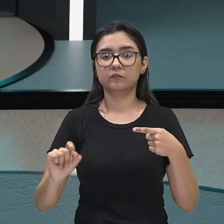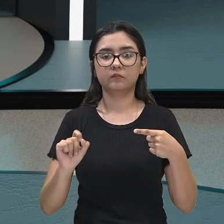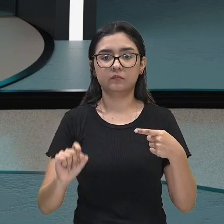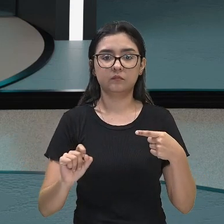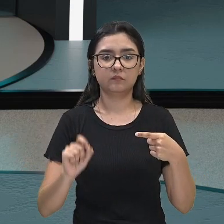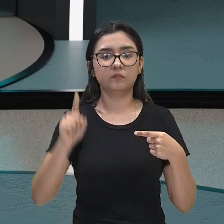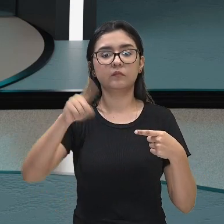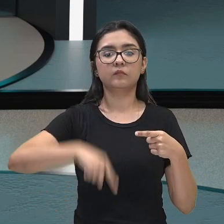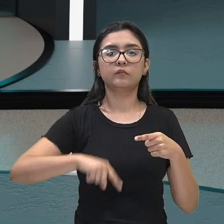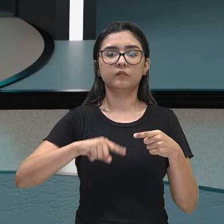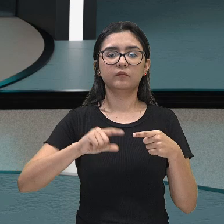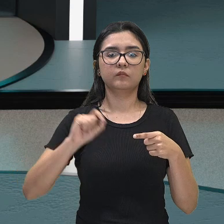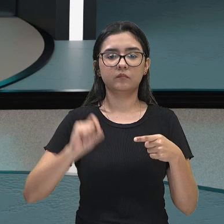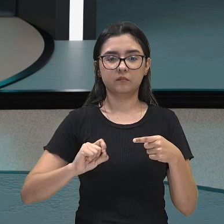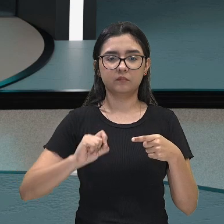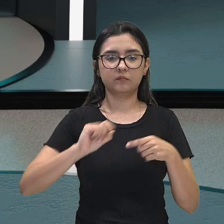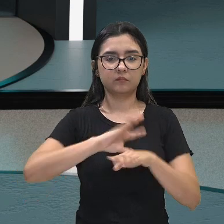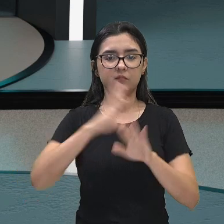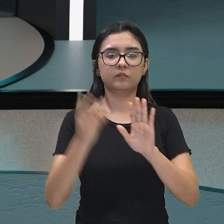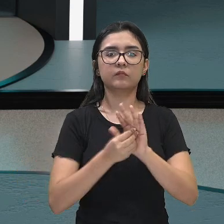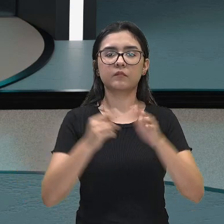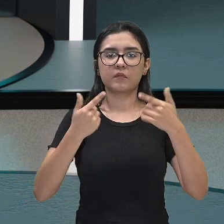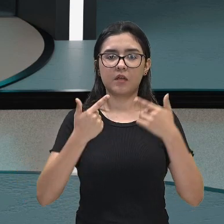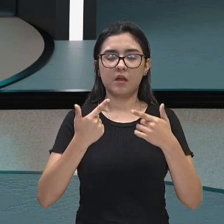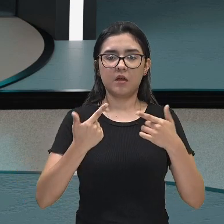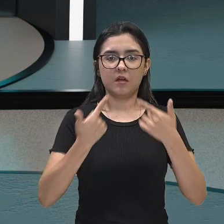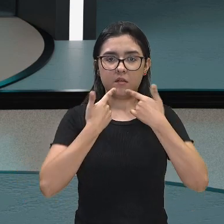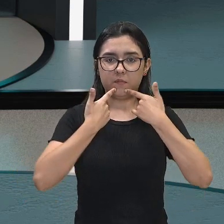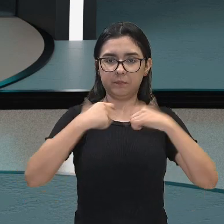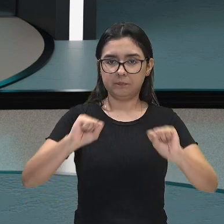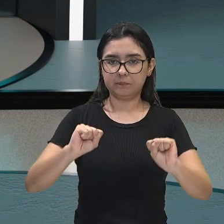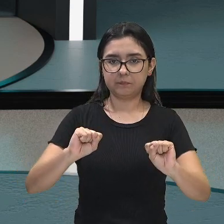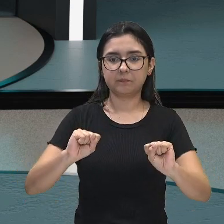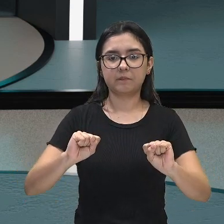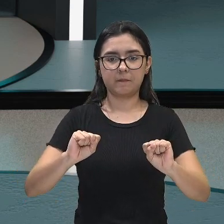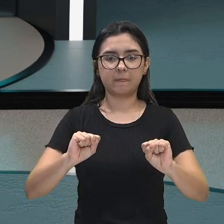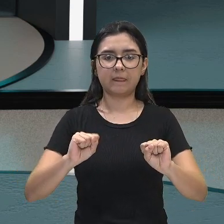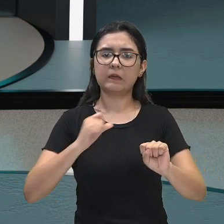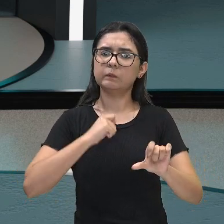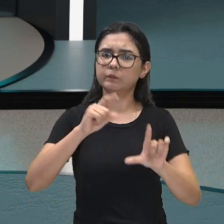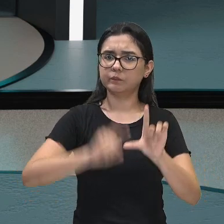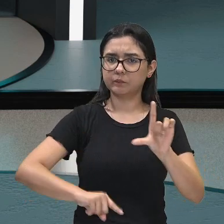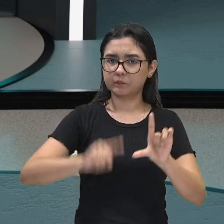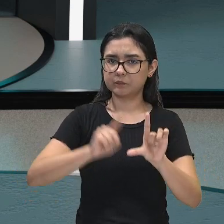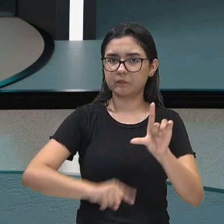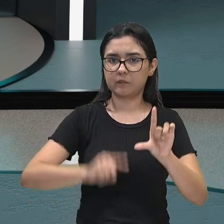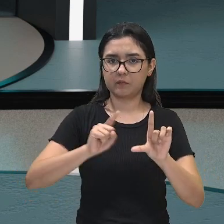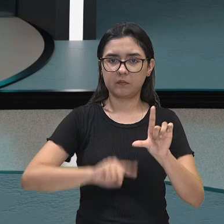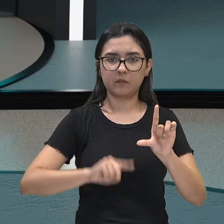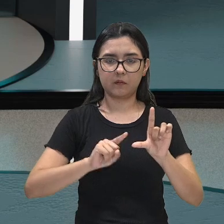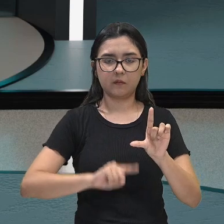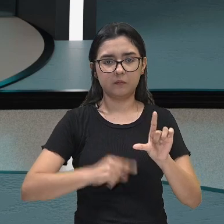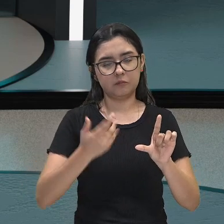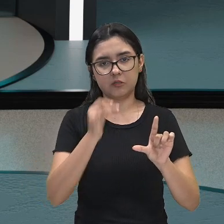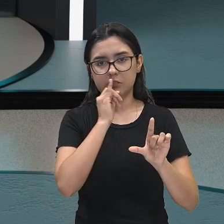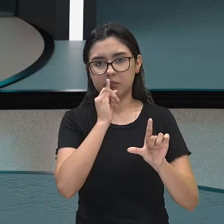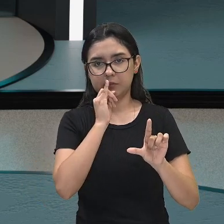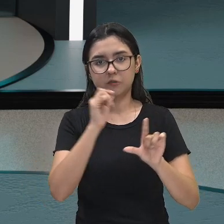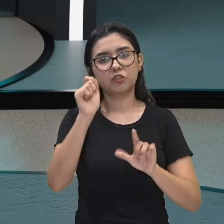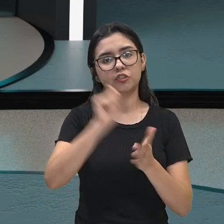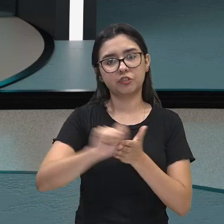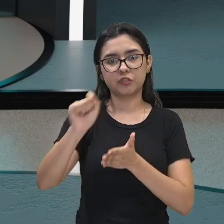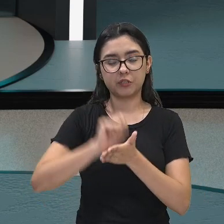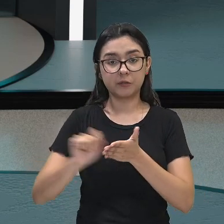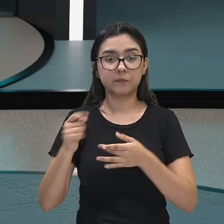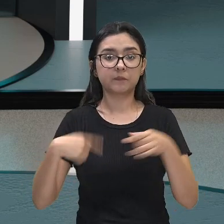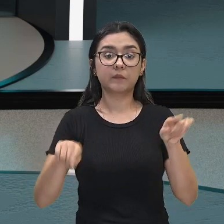um signo linguístico, ou seja, as letras, os números por extenso. E